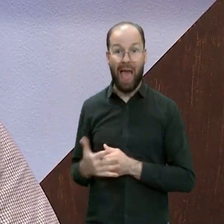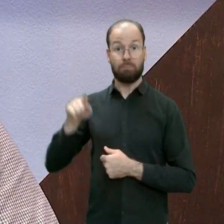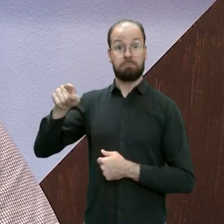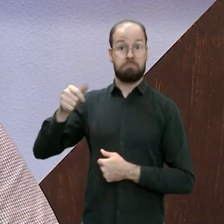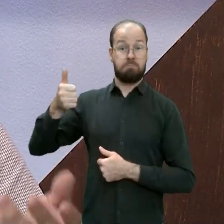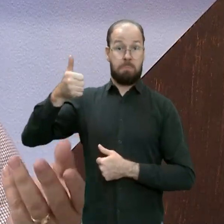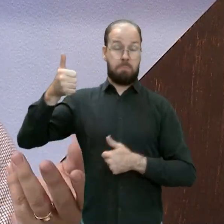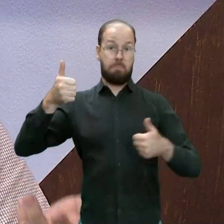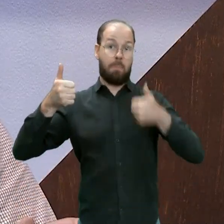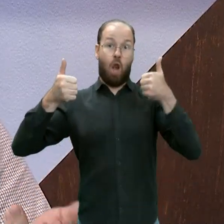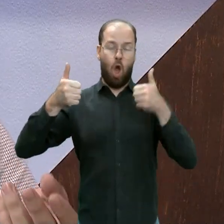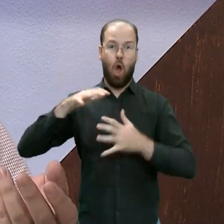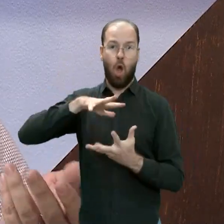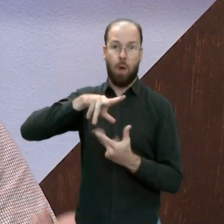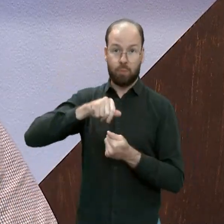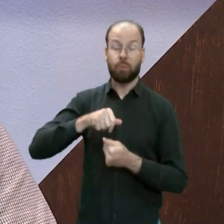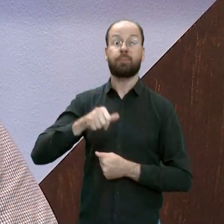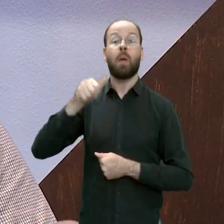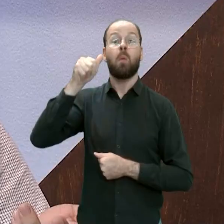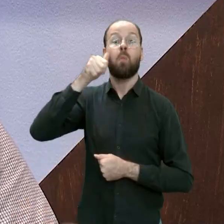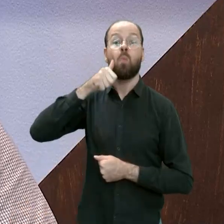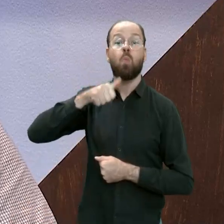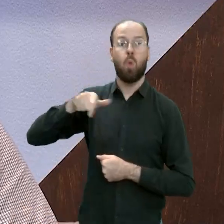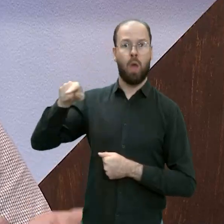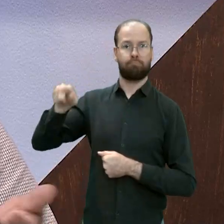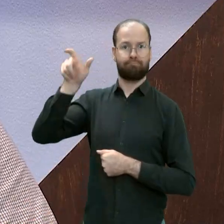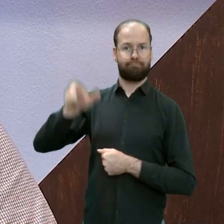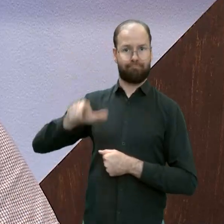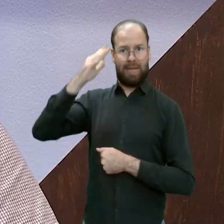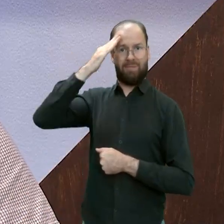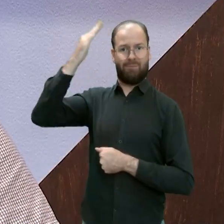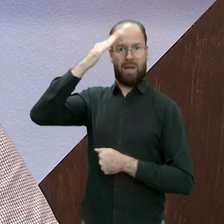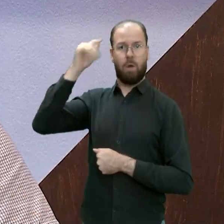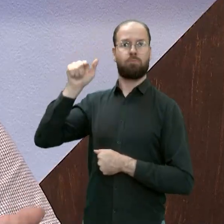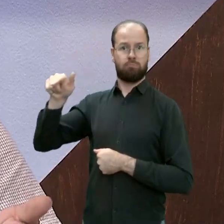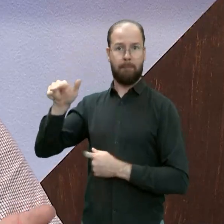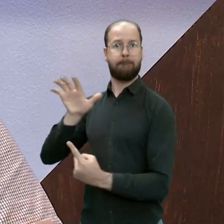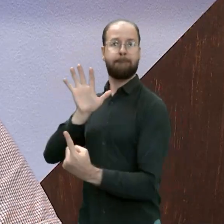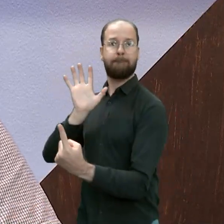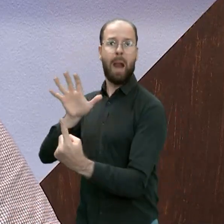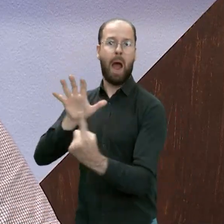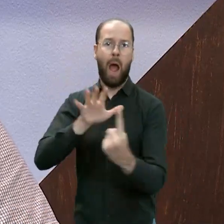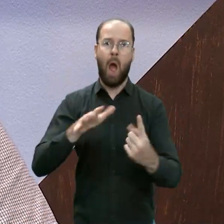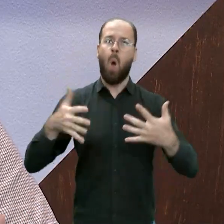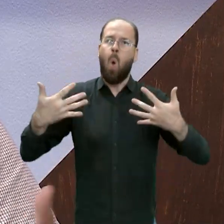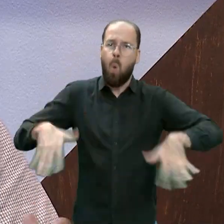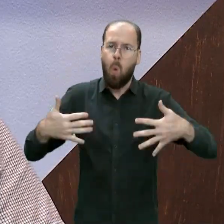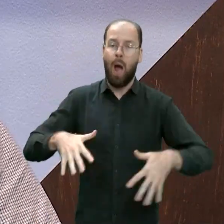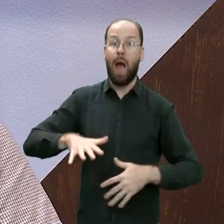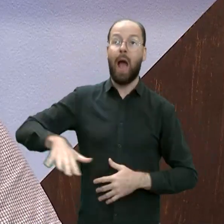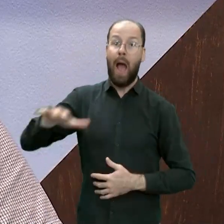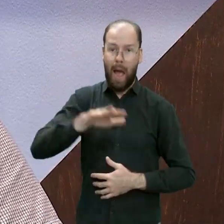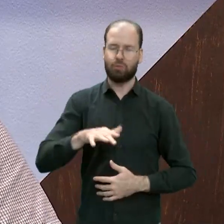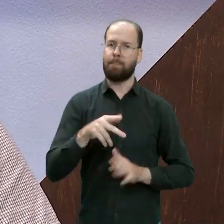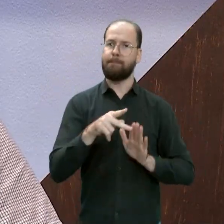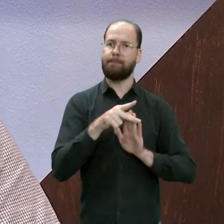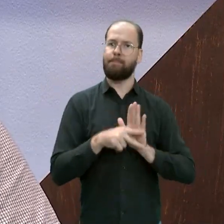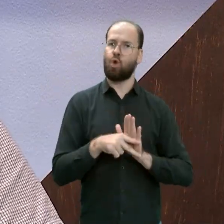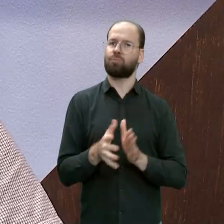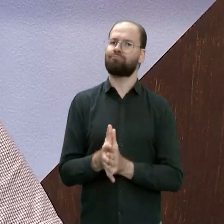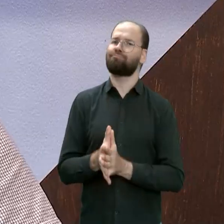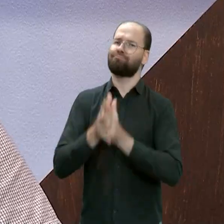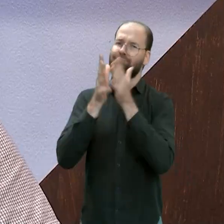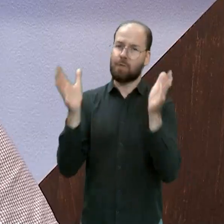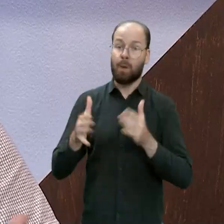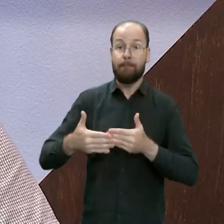precisa ressaltar isso, uma das mulheres mais influentes no mundo, dentro da área que a gente atua. É um projeto grandioso, né, que para os